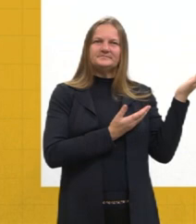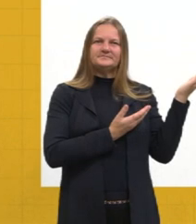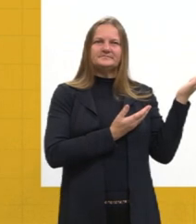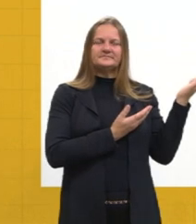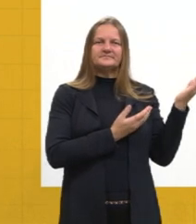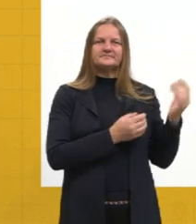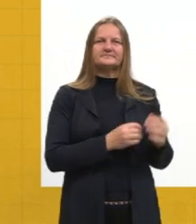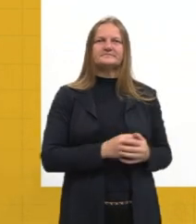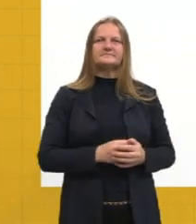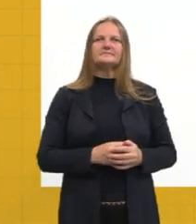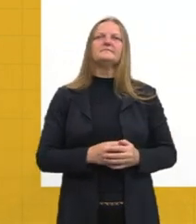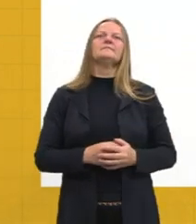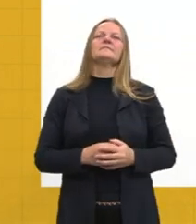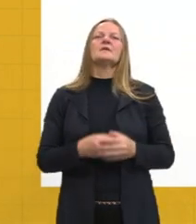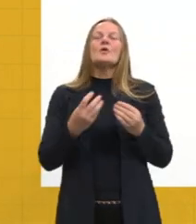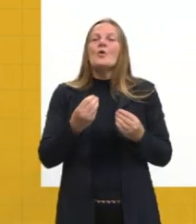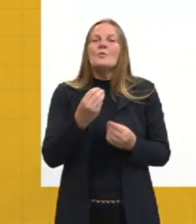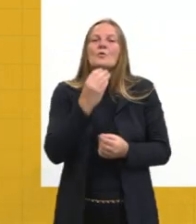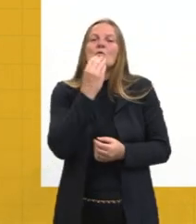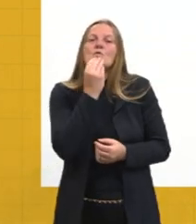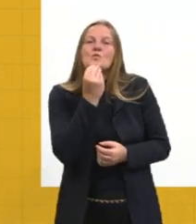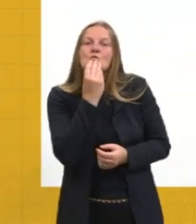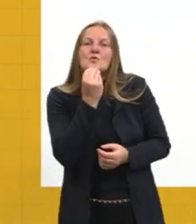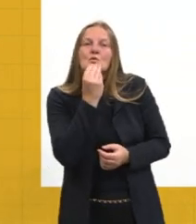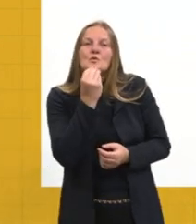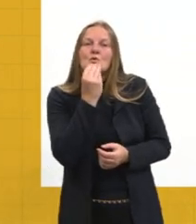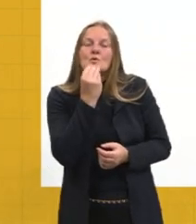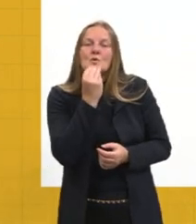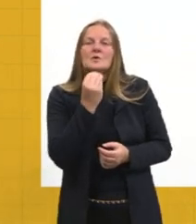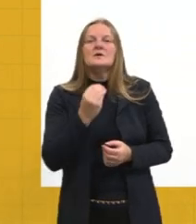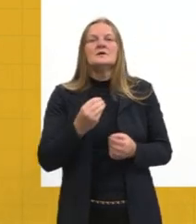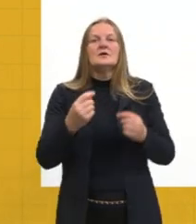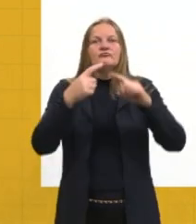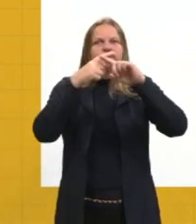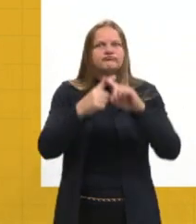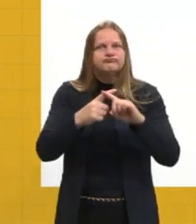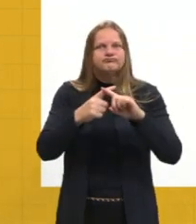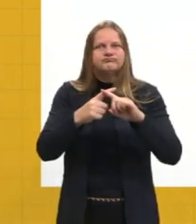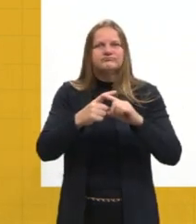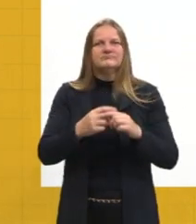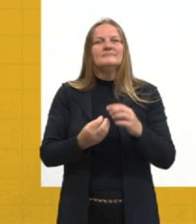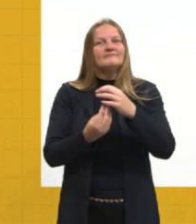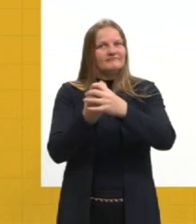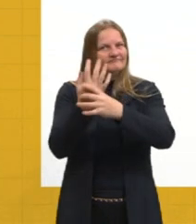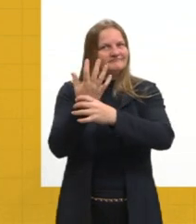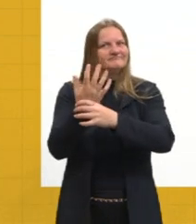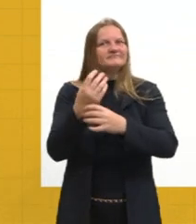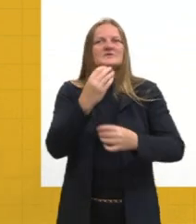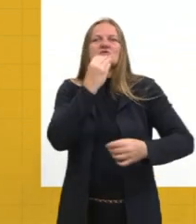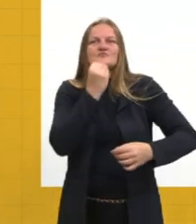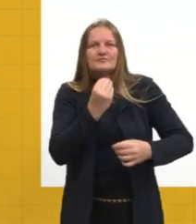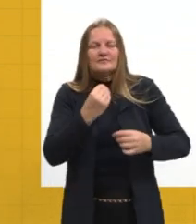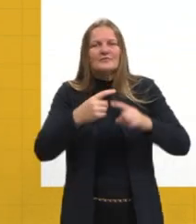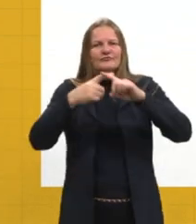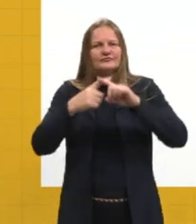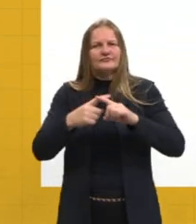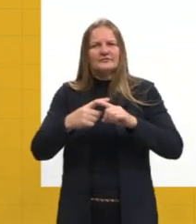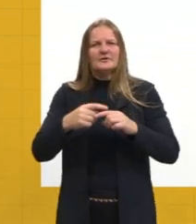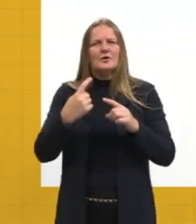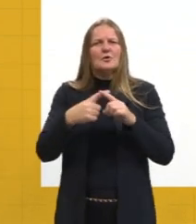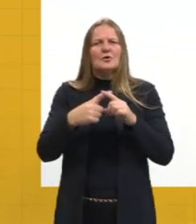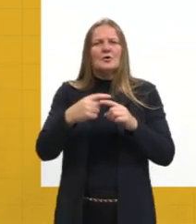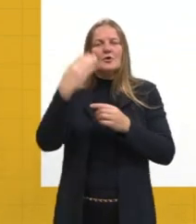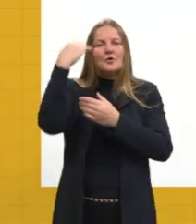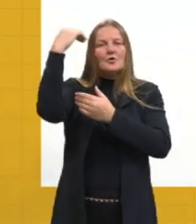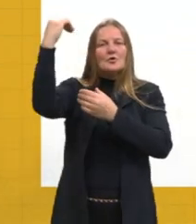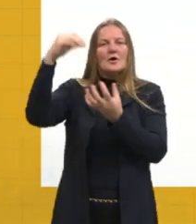a disputa entre machos essa disputa ela manifesta-se pelo sucesso